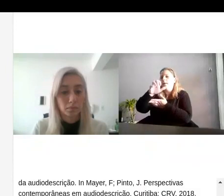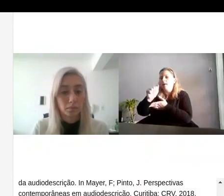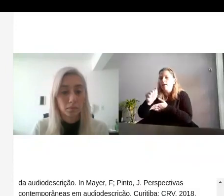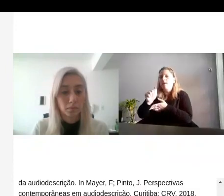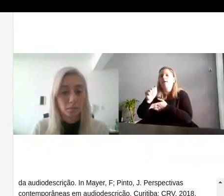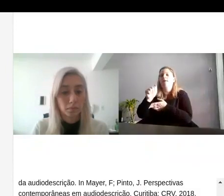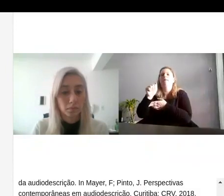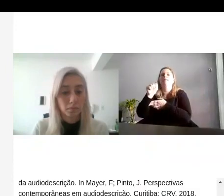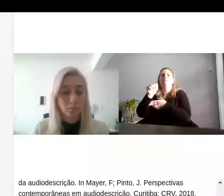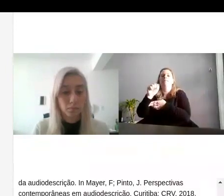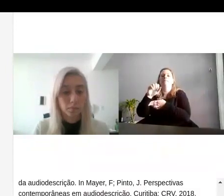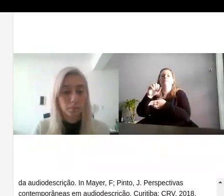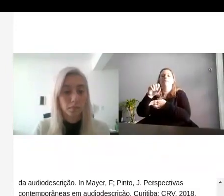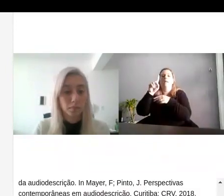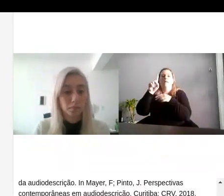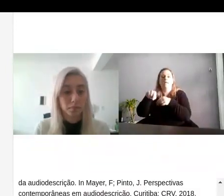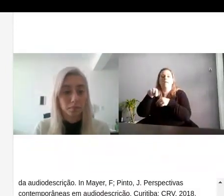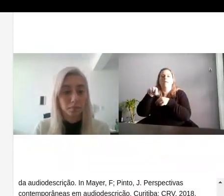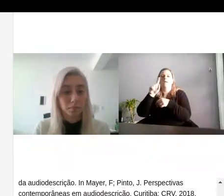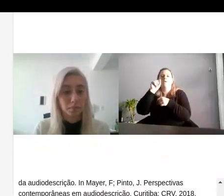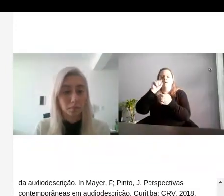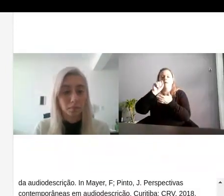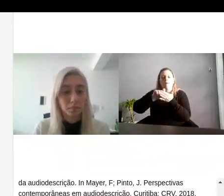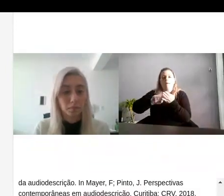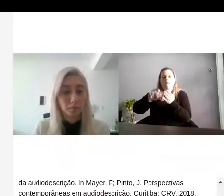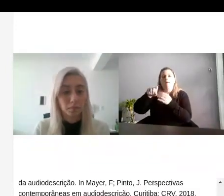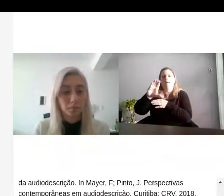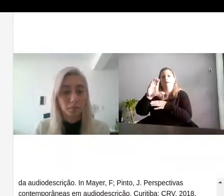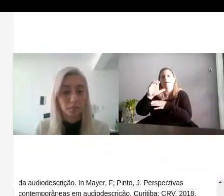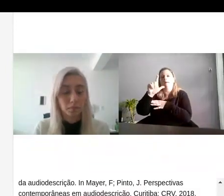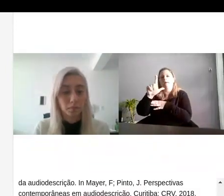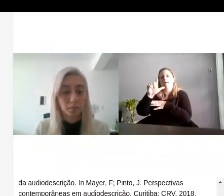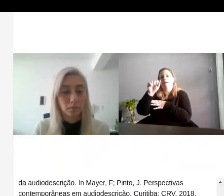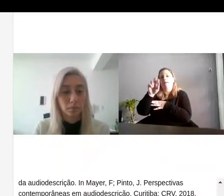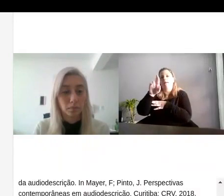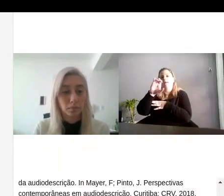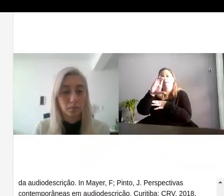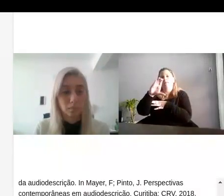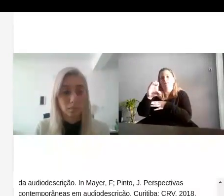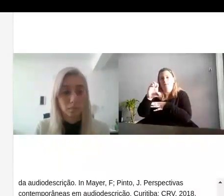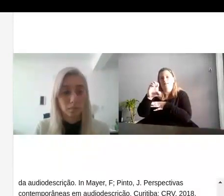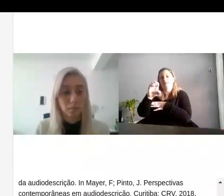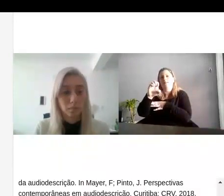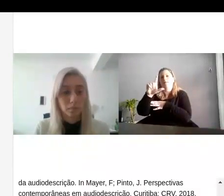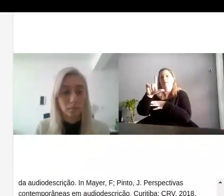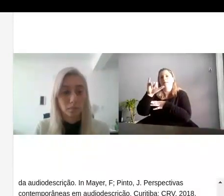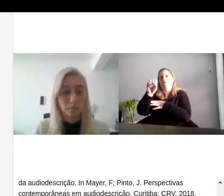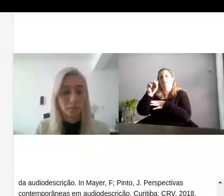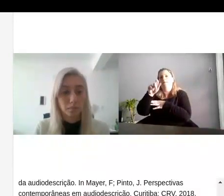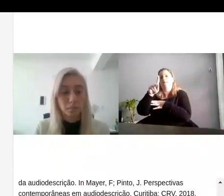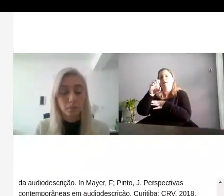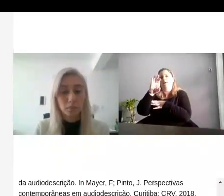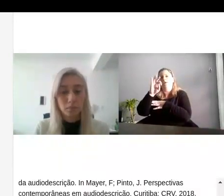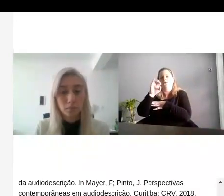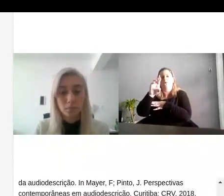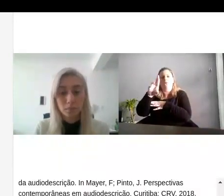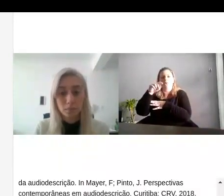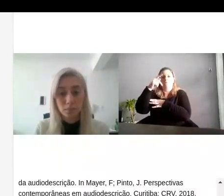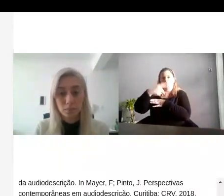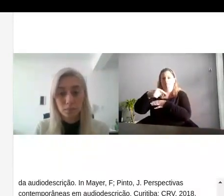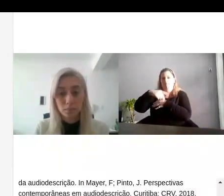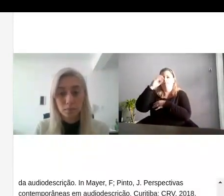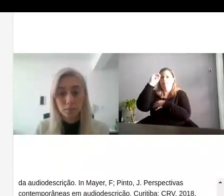Clarice Lispector, feita na Biblioteca Pública aqui de Porto Alegre. E primeiro porque eu sou fozoca